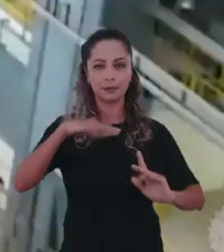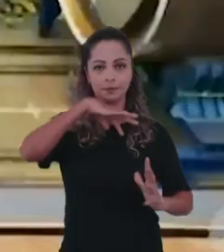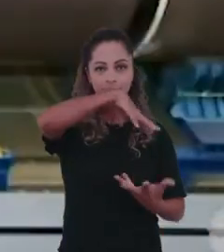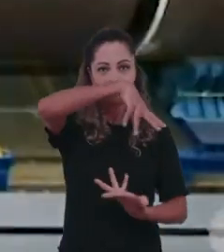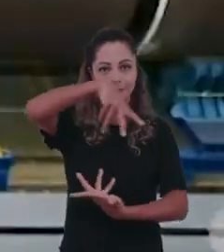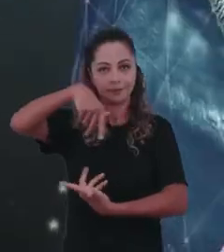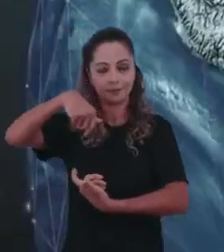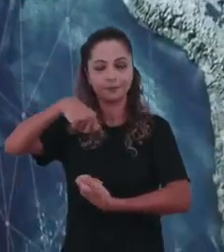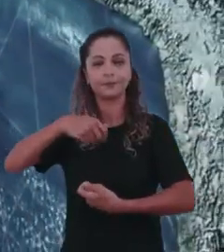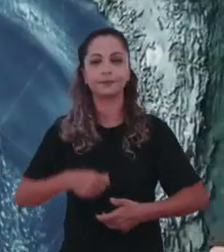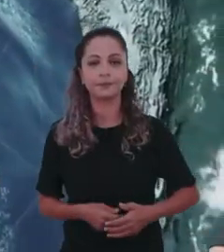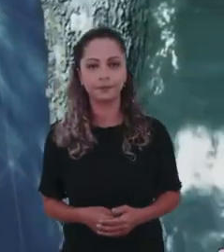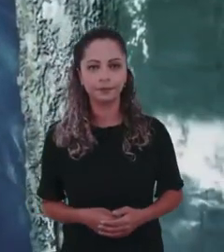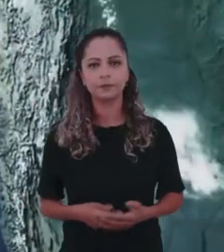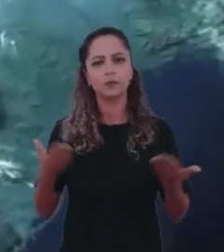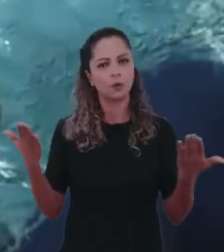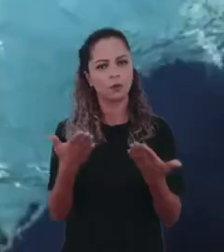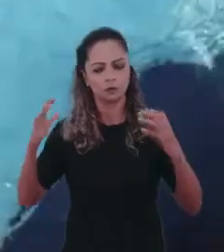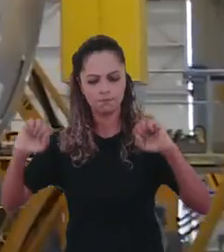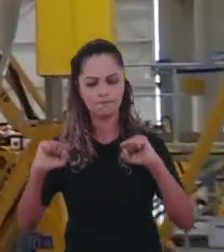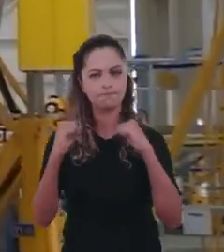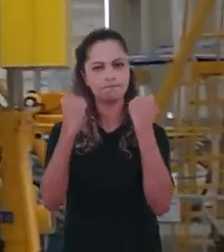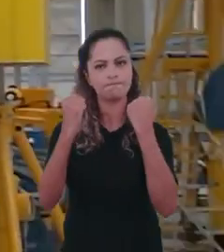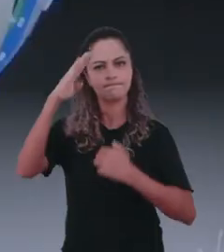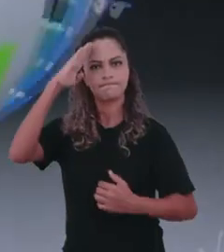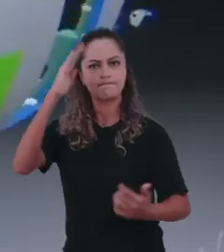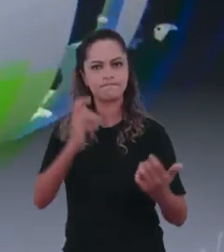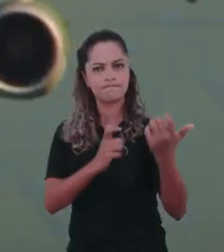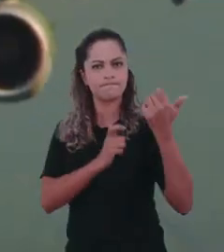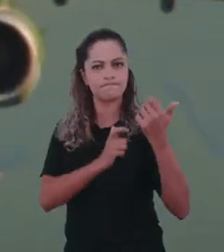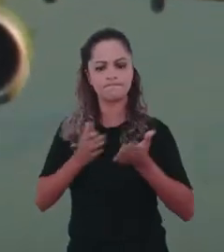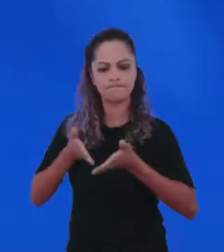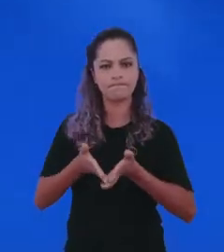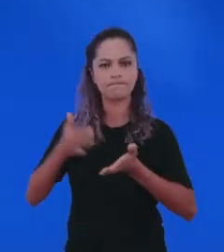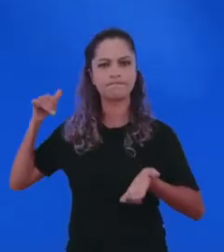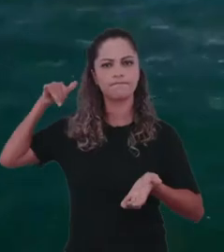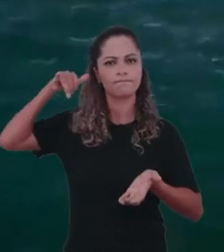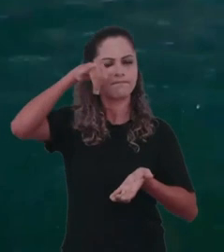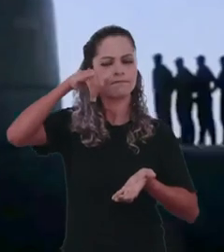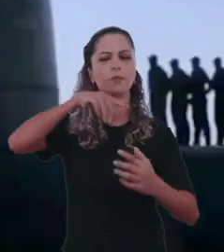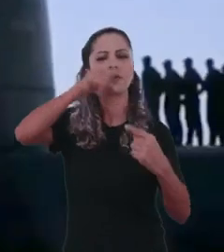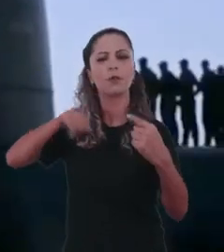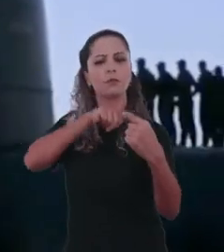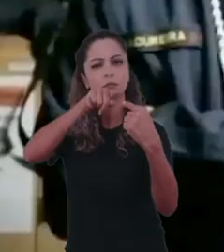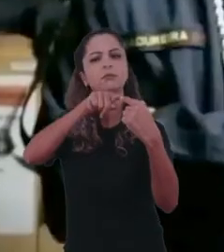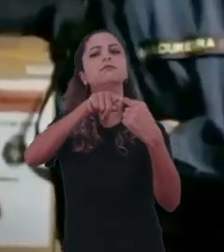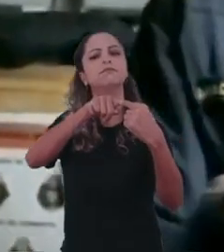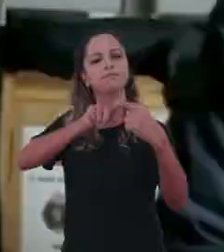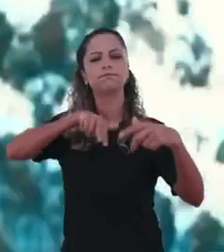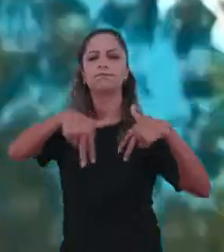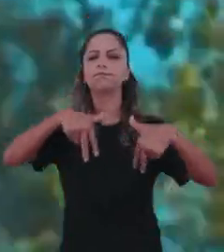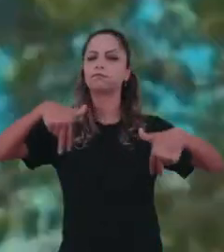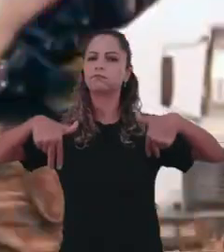defesa que dota as Forças Armadas de meios indispensáveis ao cumprimento de suas